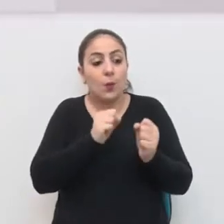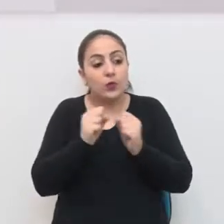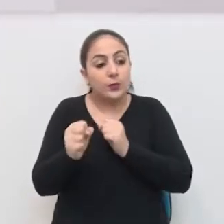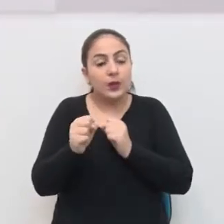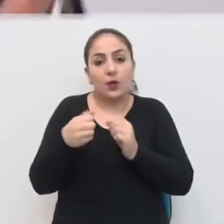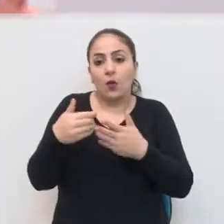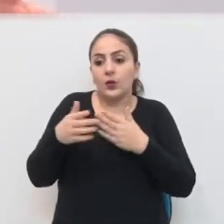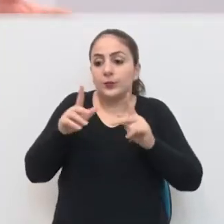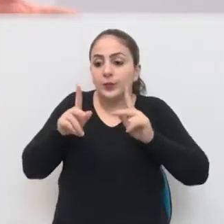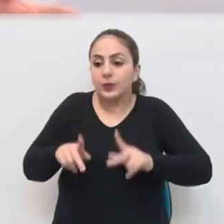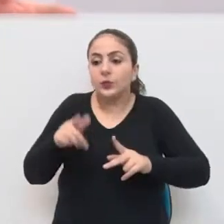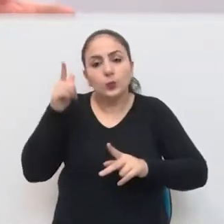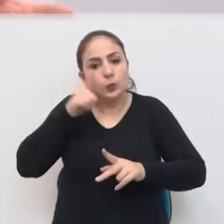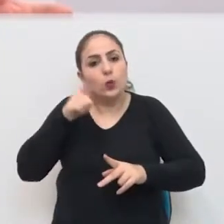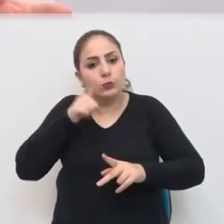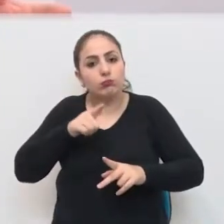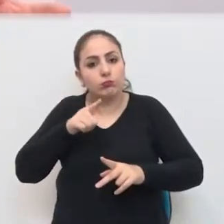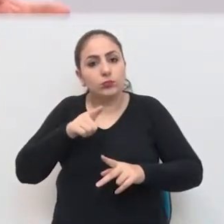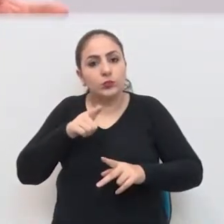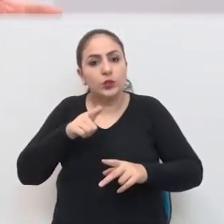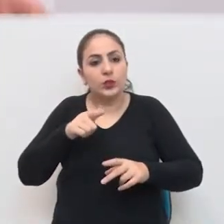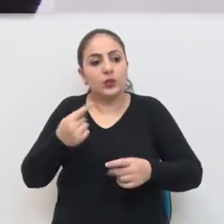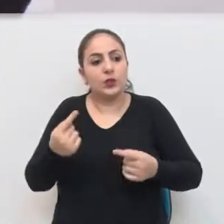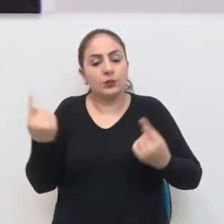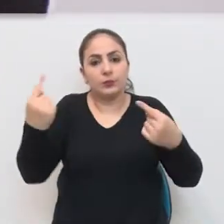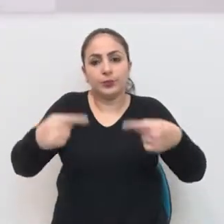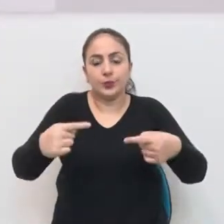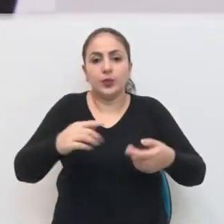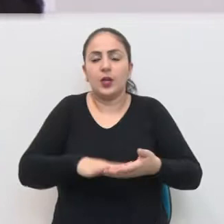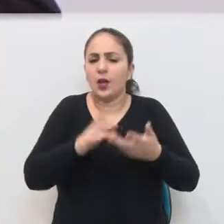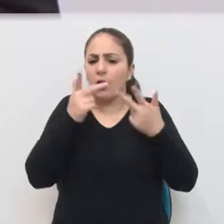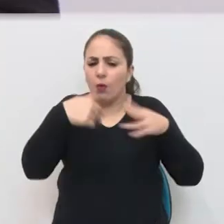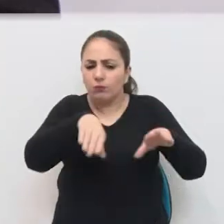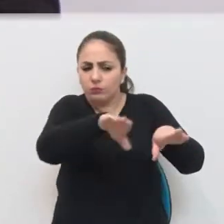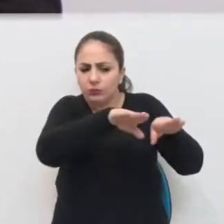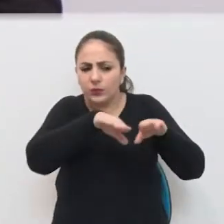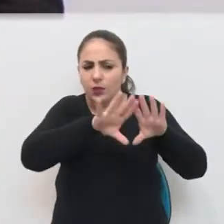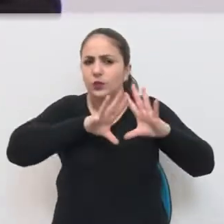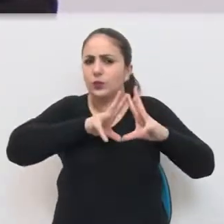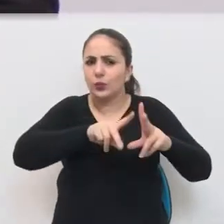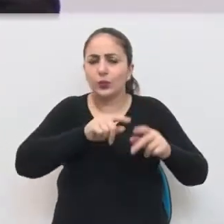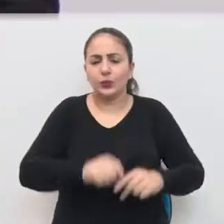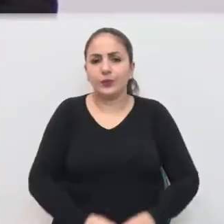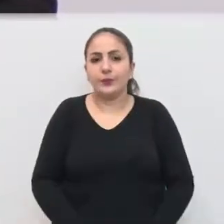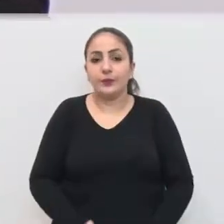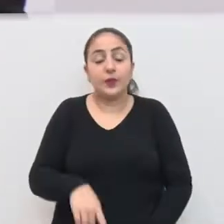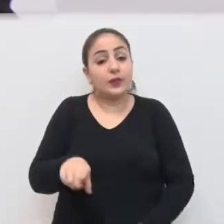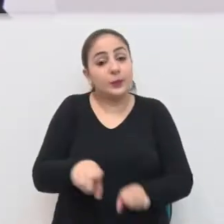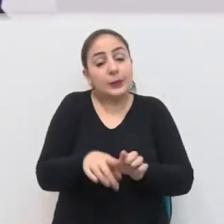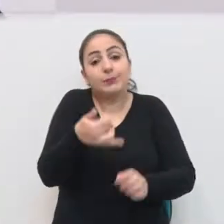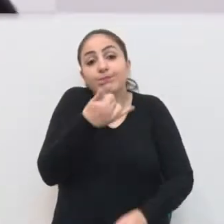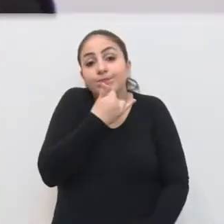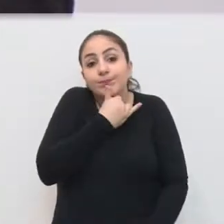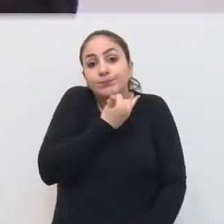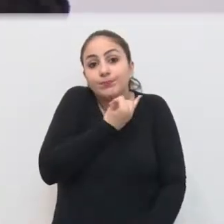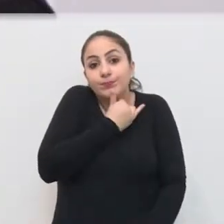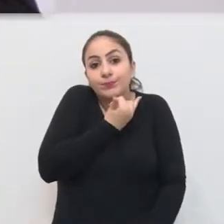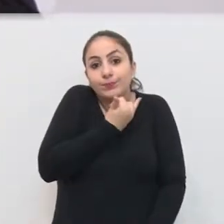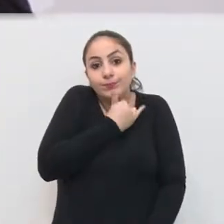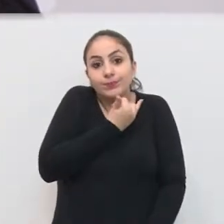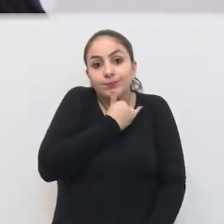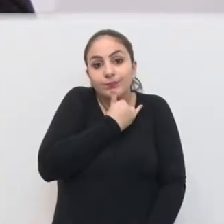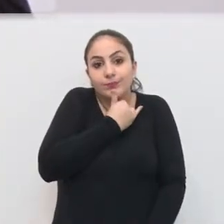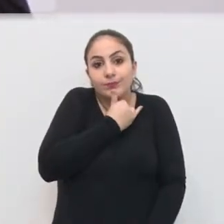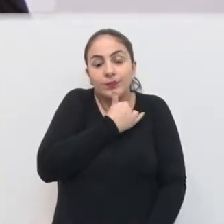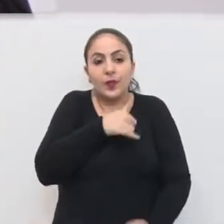de qualquer pessoa do povo poder concorrer, e igualdade de condições com os demais. E,